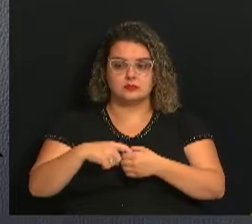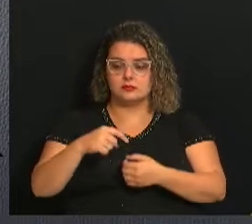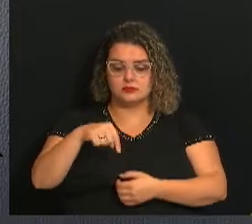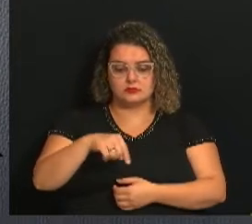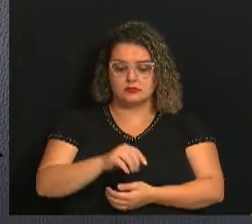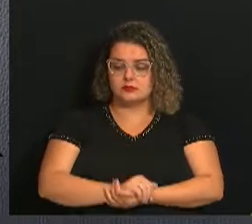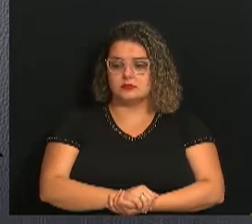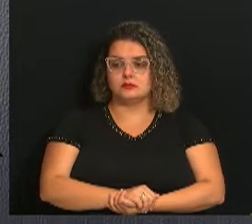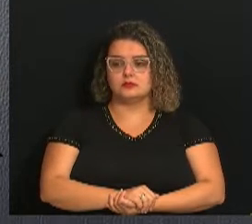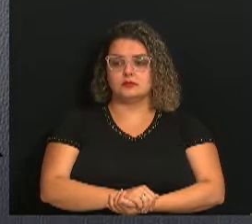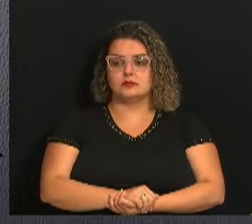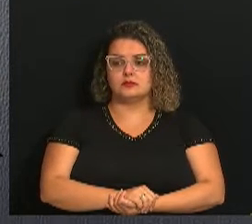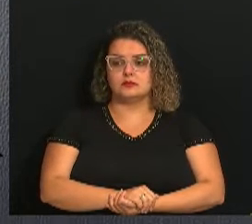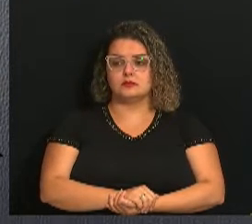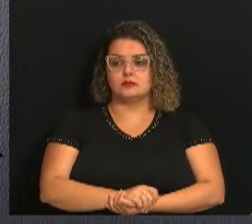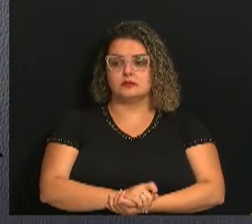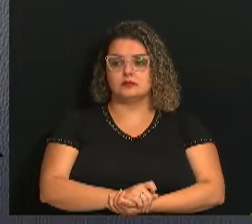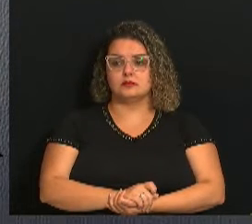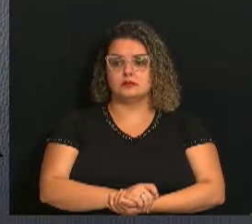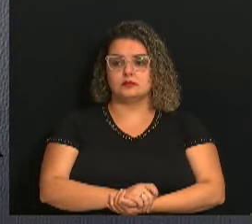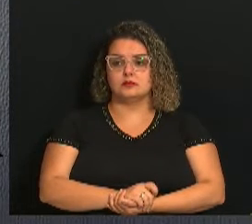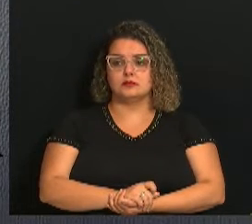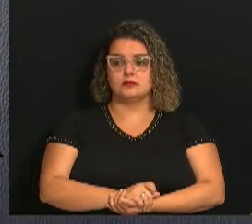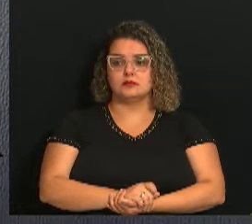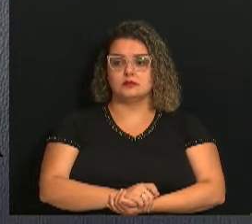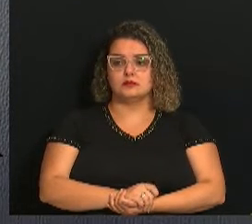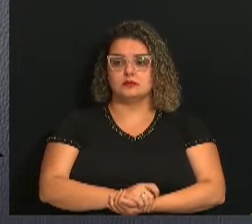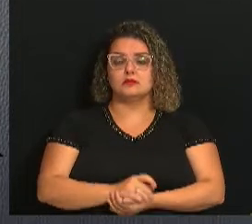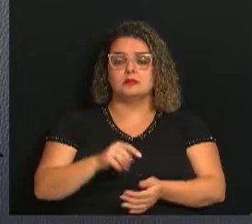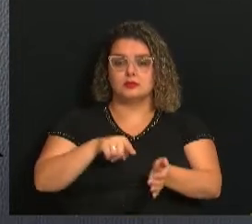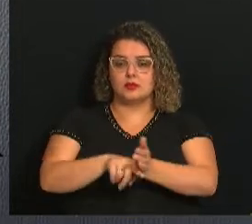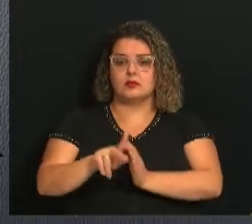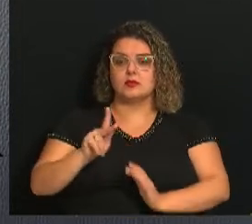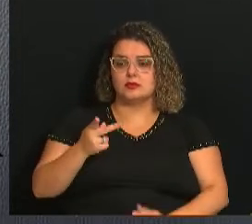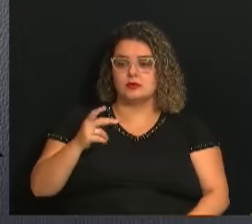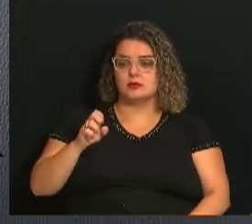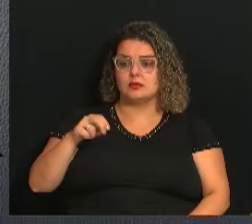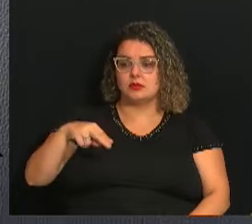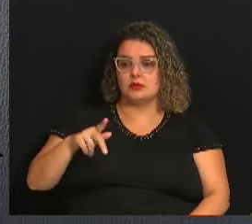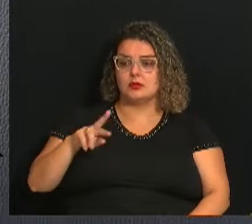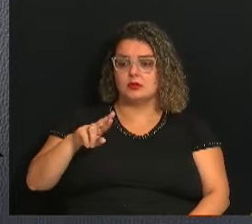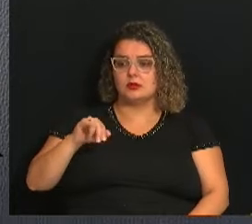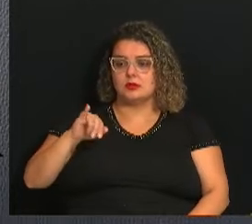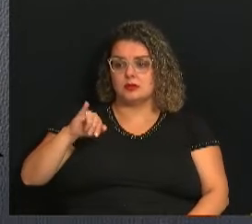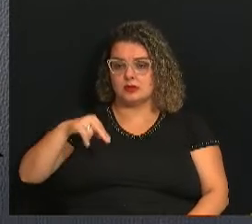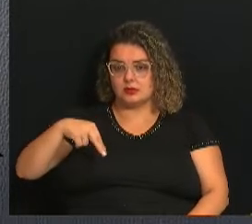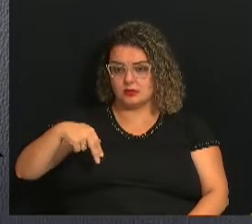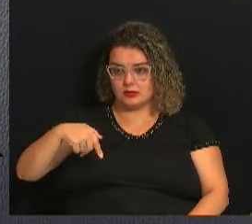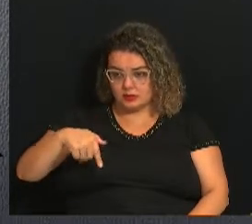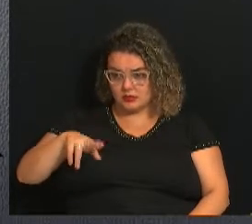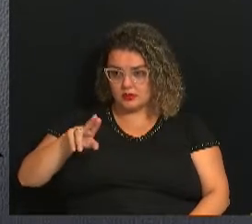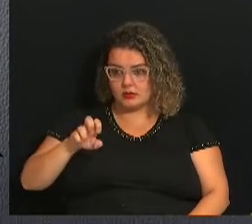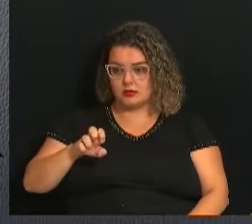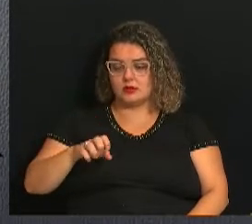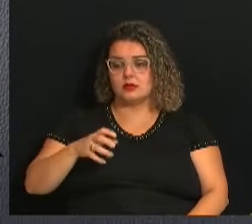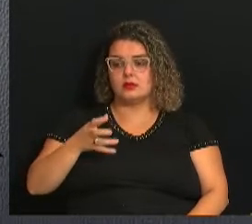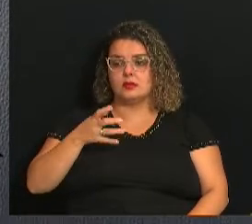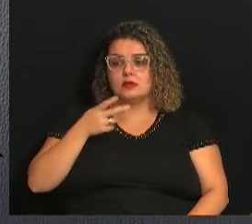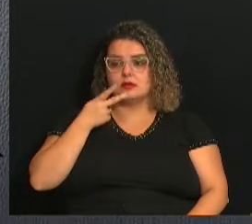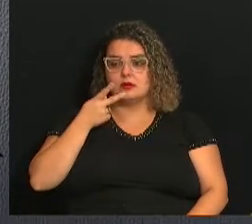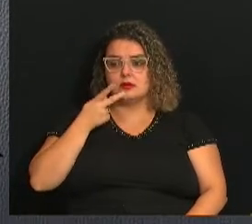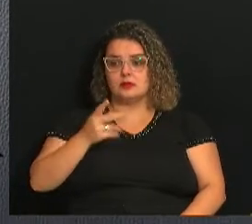mas vou perguntar se o Henrique quer fazer alguma fala. Mas antes de eu passar aqui para o Henrique, para ver se alguém aqui quer mais falar na